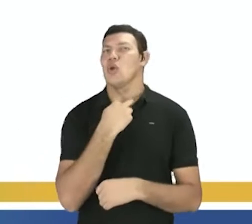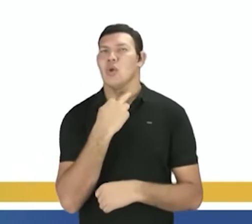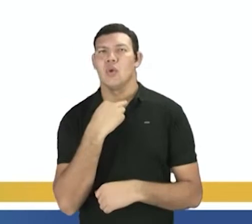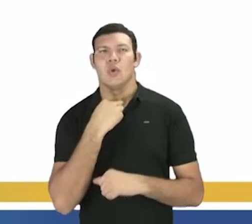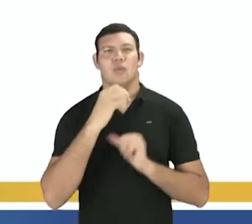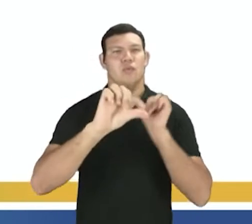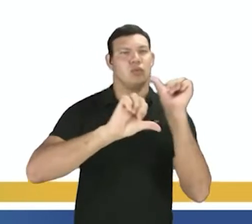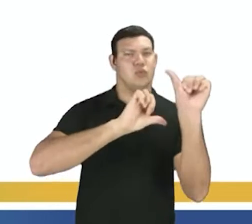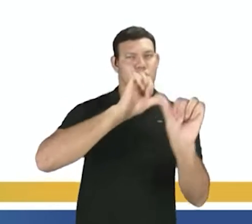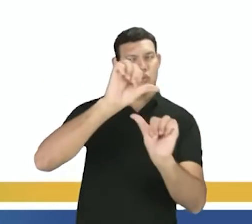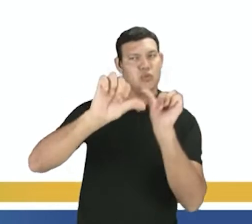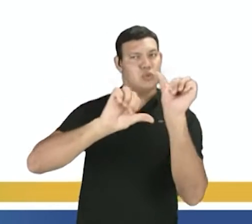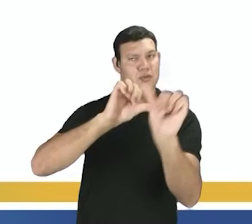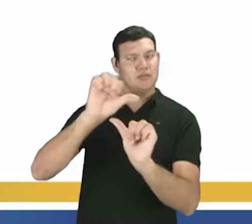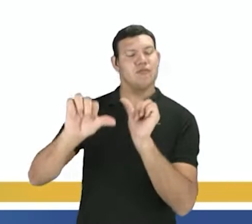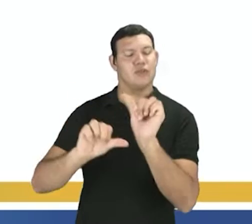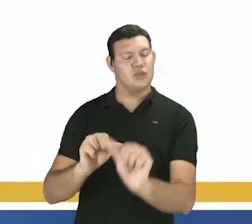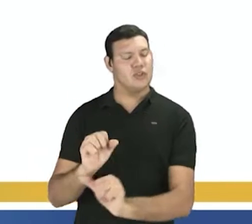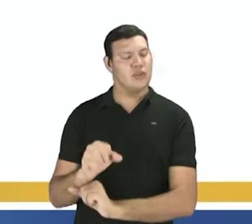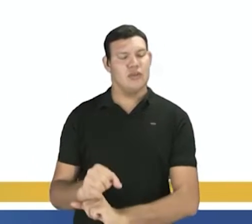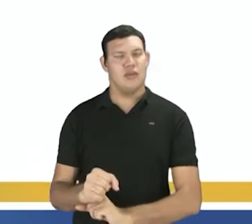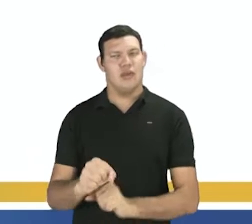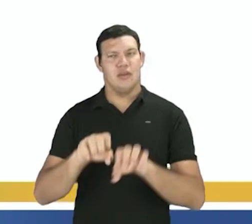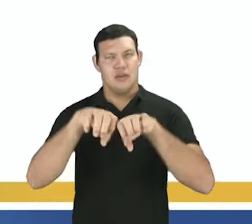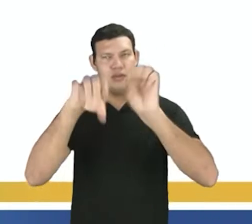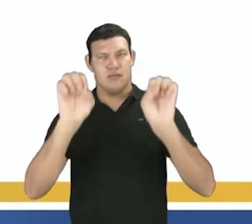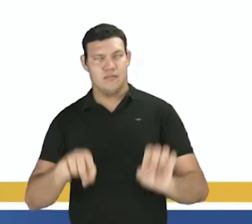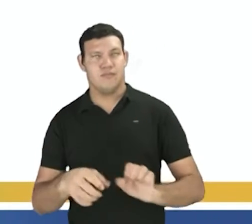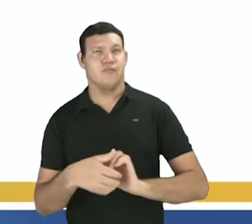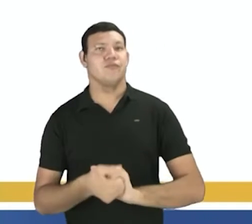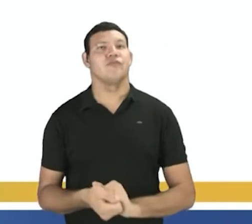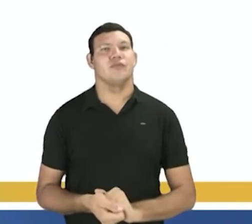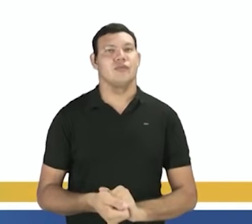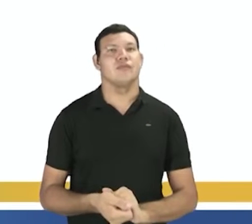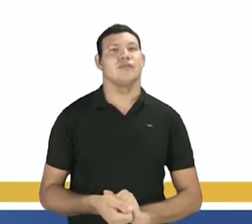principal função é modificar o verbo.